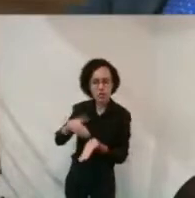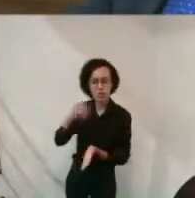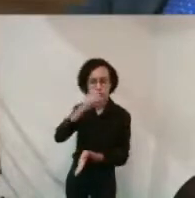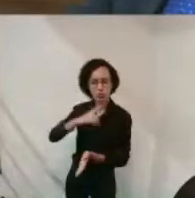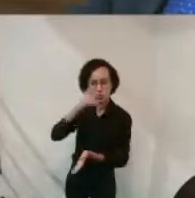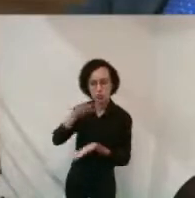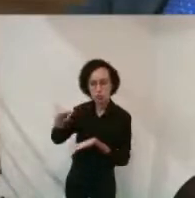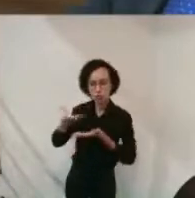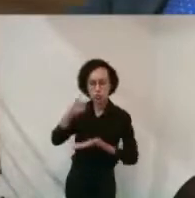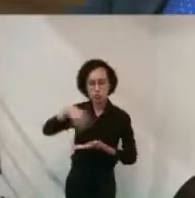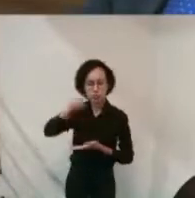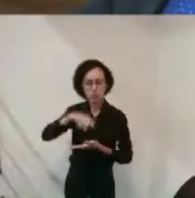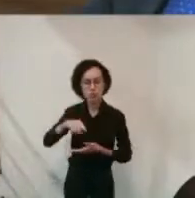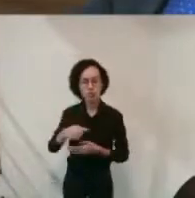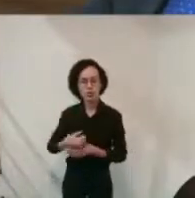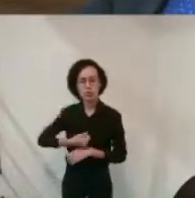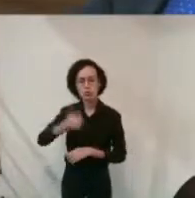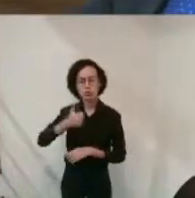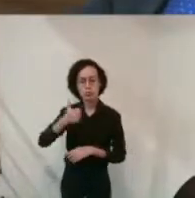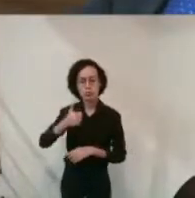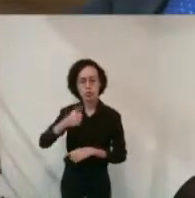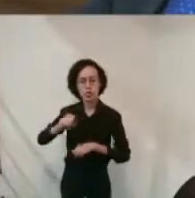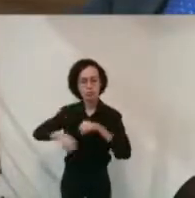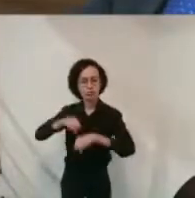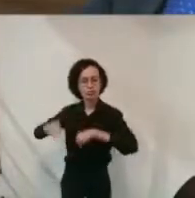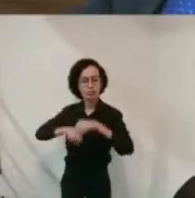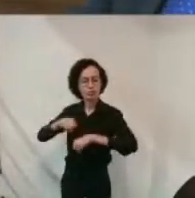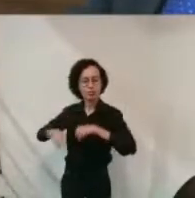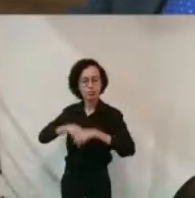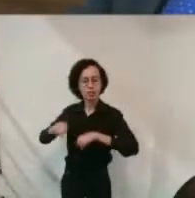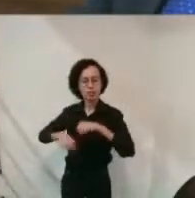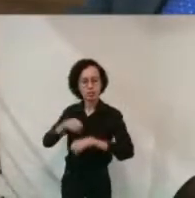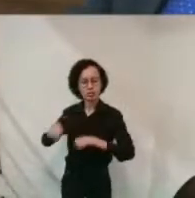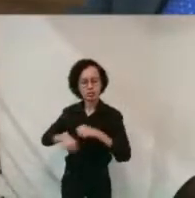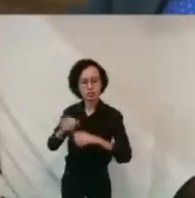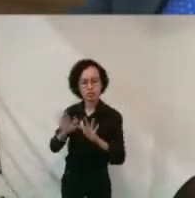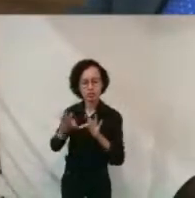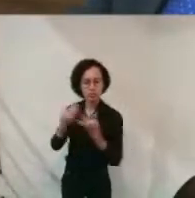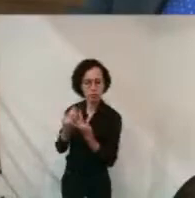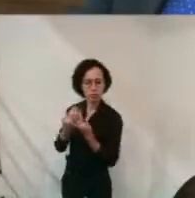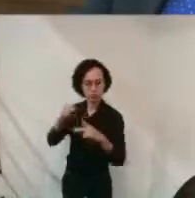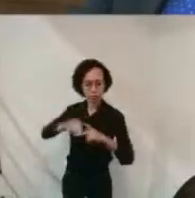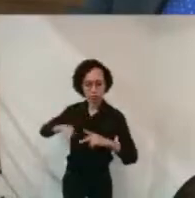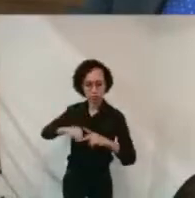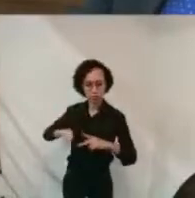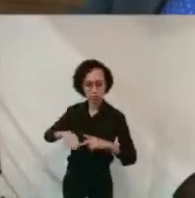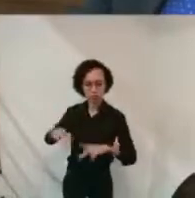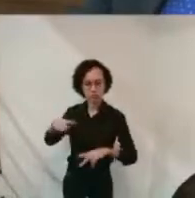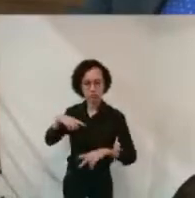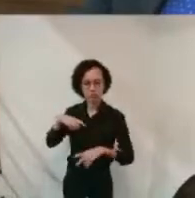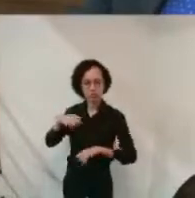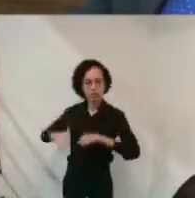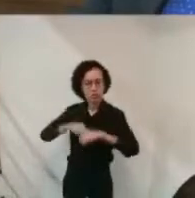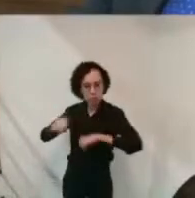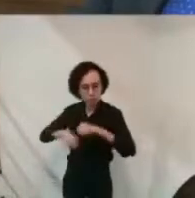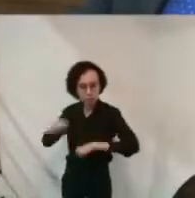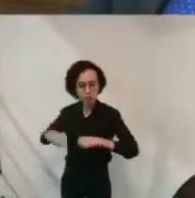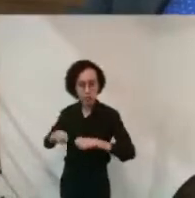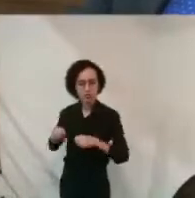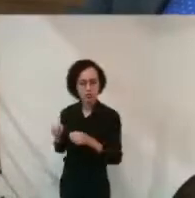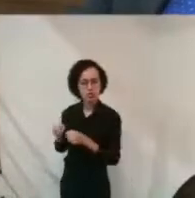convido para o primeiro passeio ciclístico da família do Ministério Público de Pernambuco. A gente tem bicicleta aí,